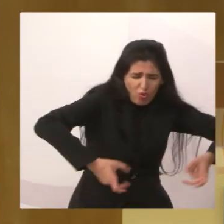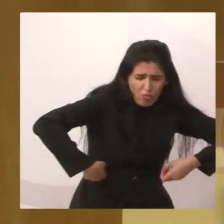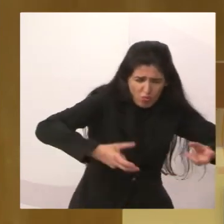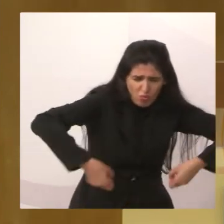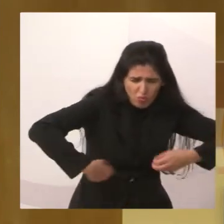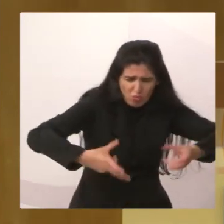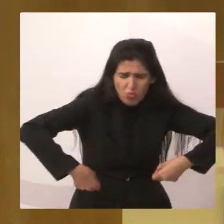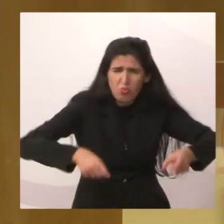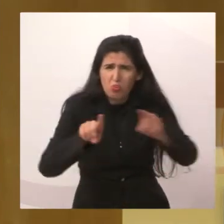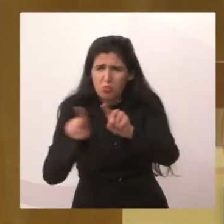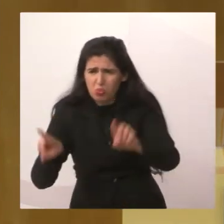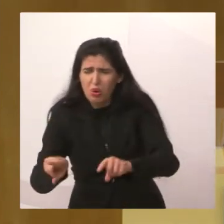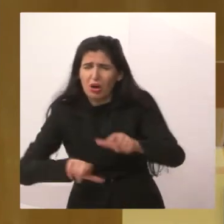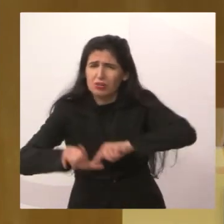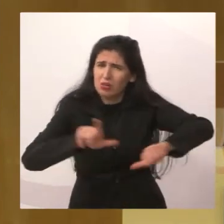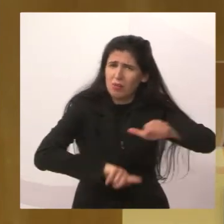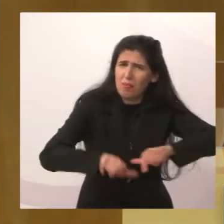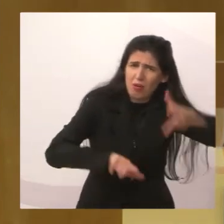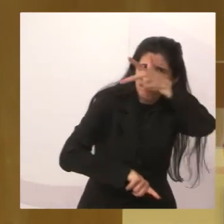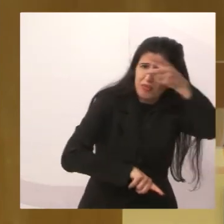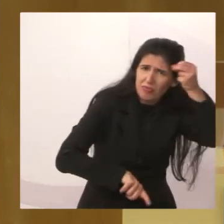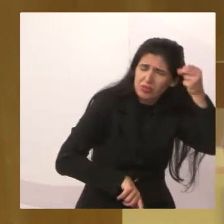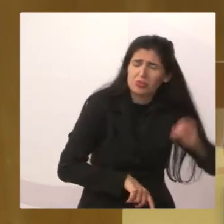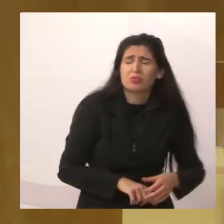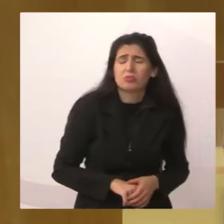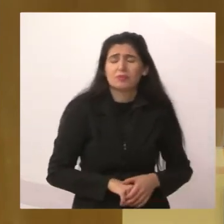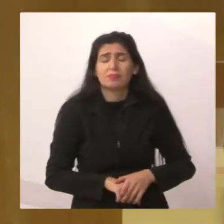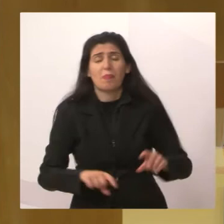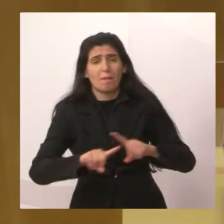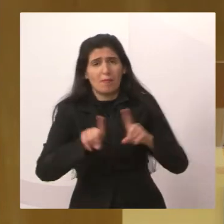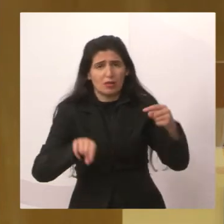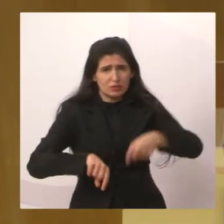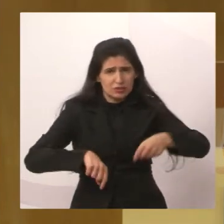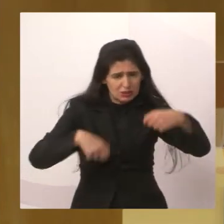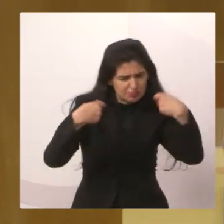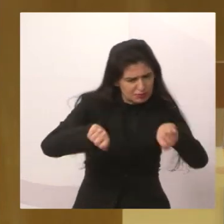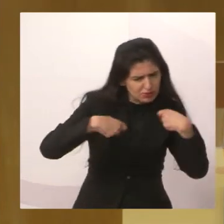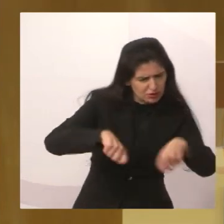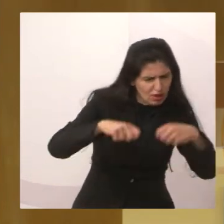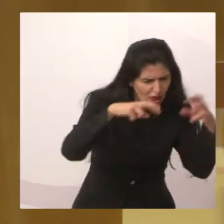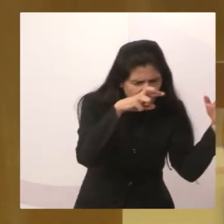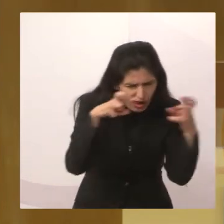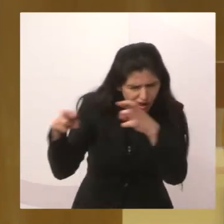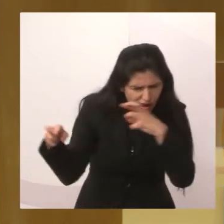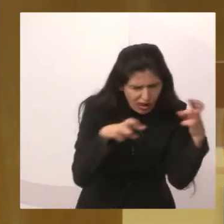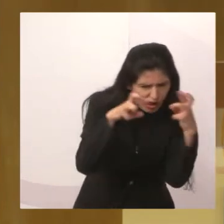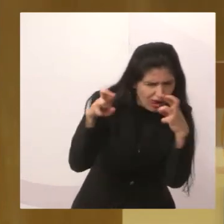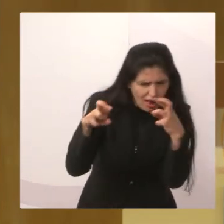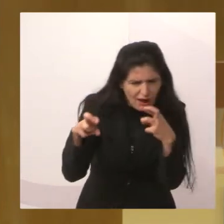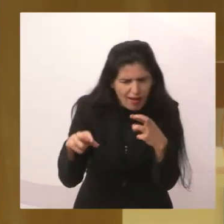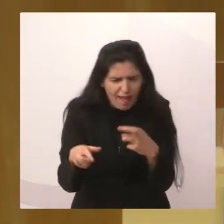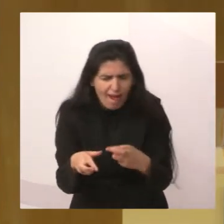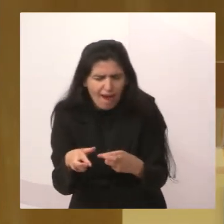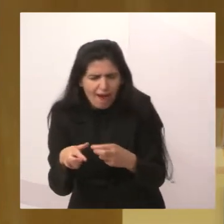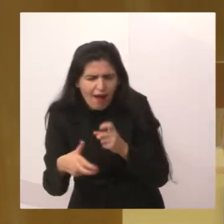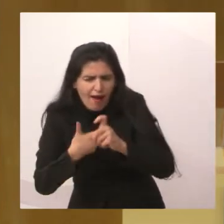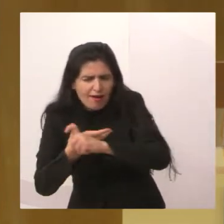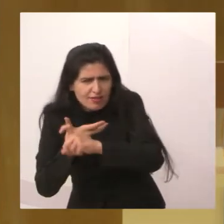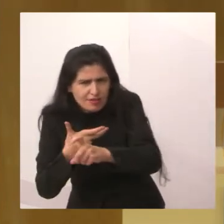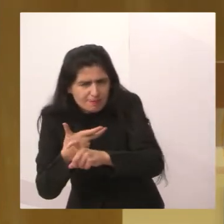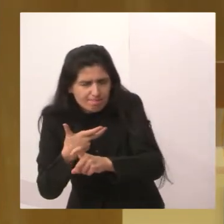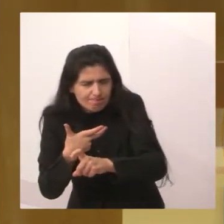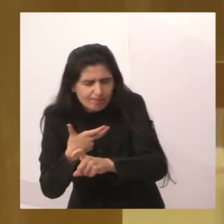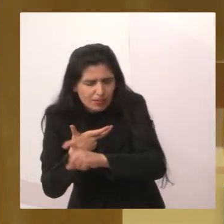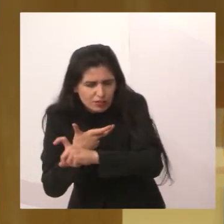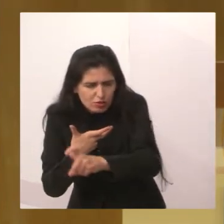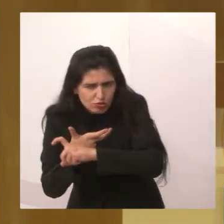vereadores têm que ser fiscalizador do Executivo. E a partir do momento que a gente passa a fazer um outro